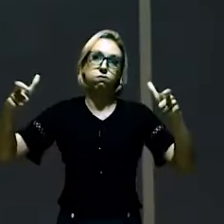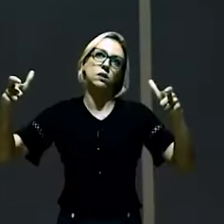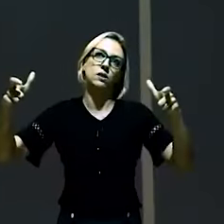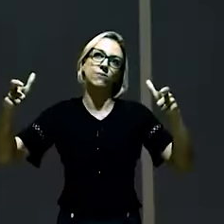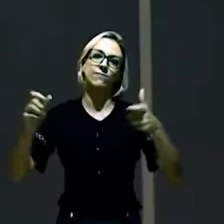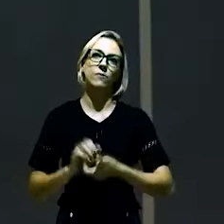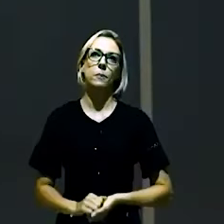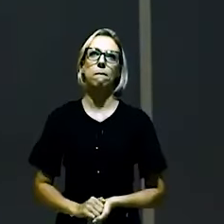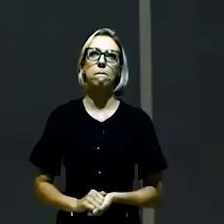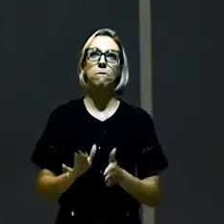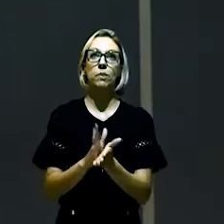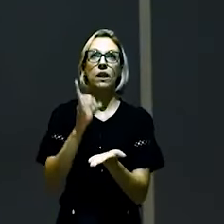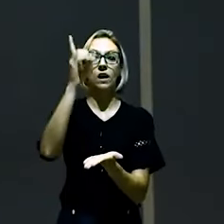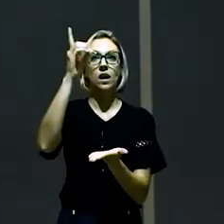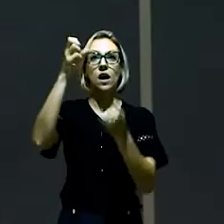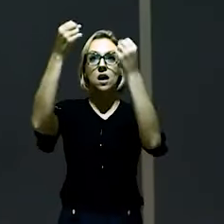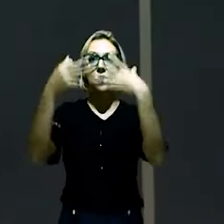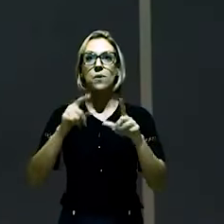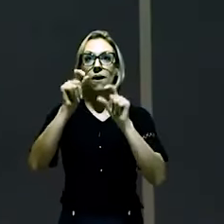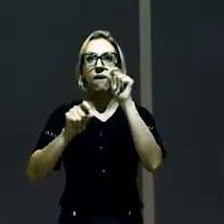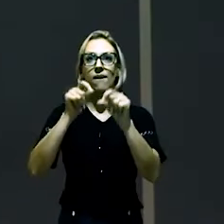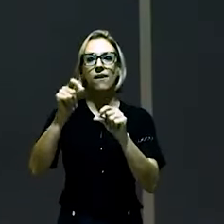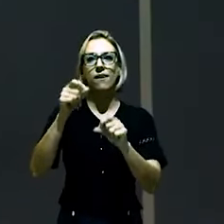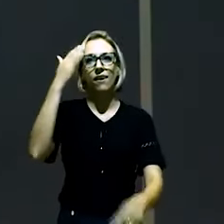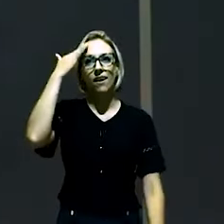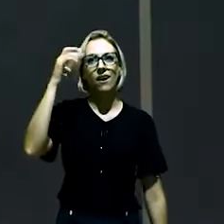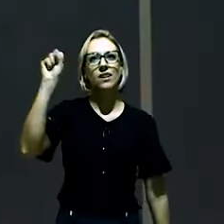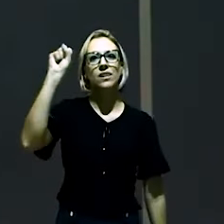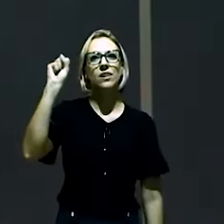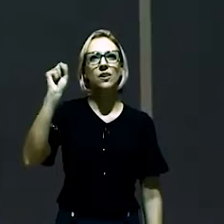A Bíblia diz que Salomão tinha navios